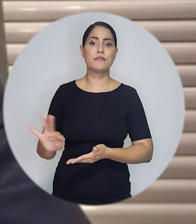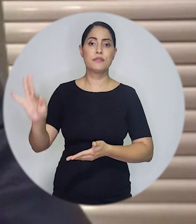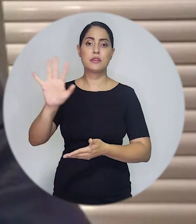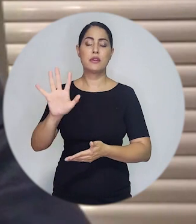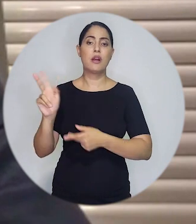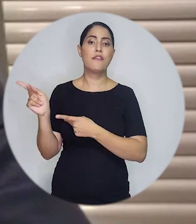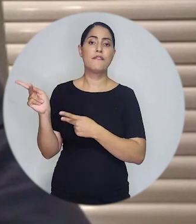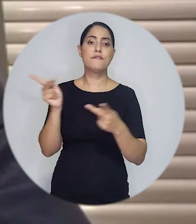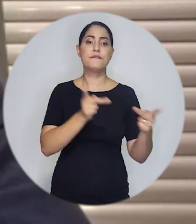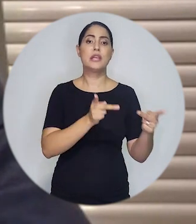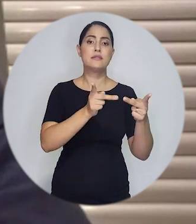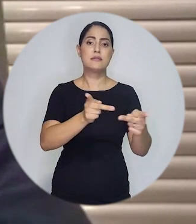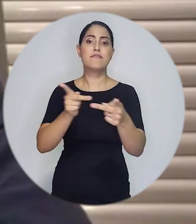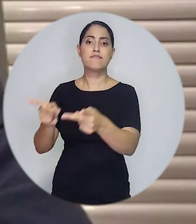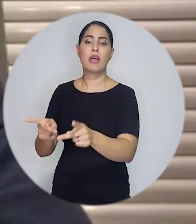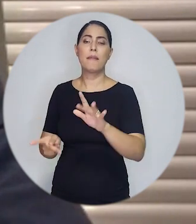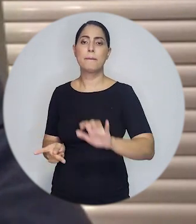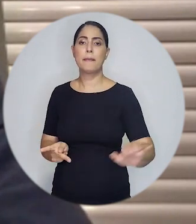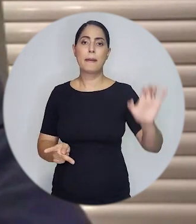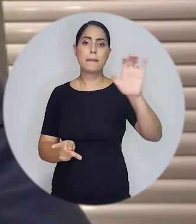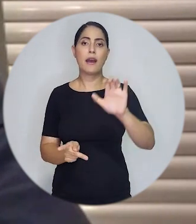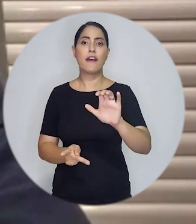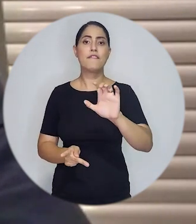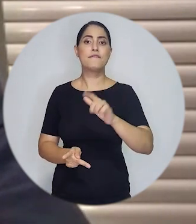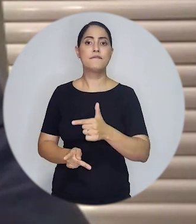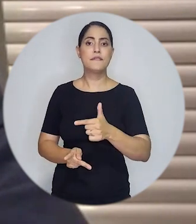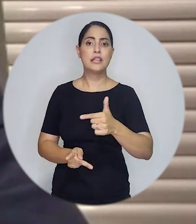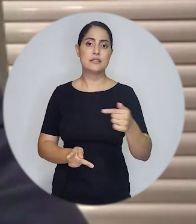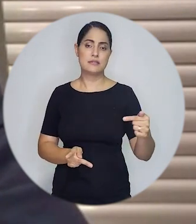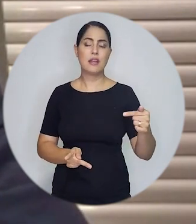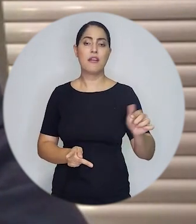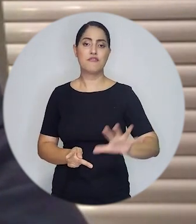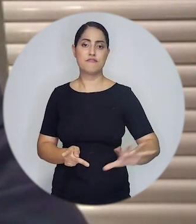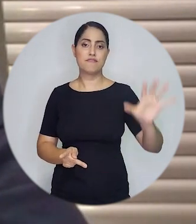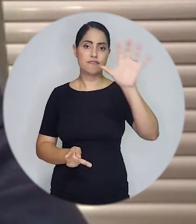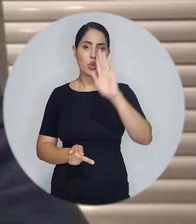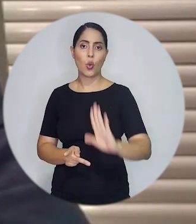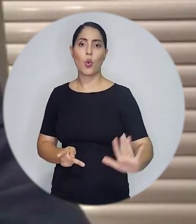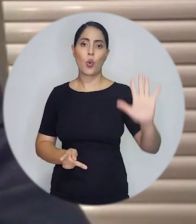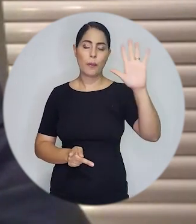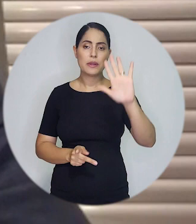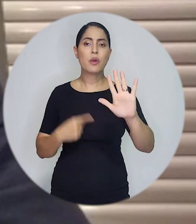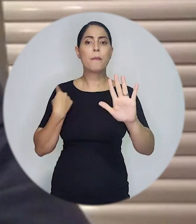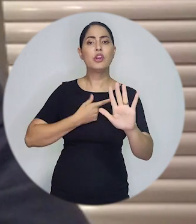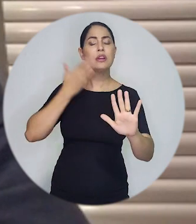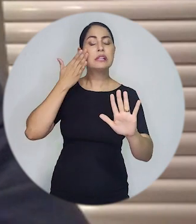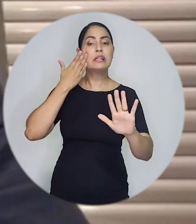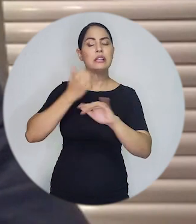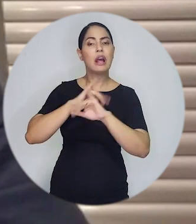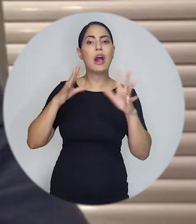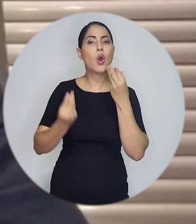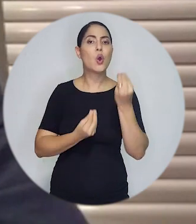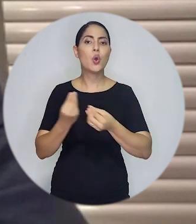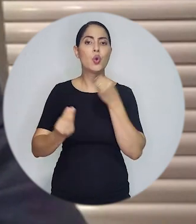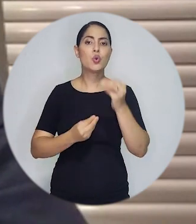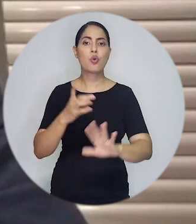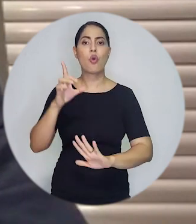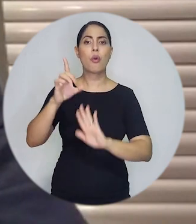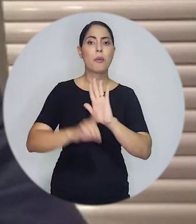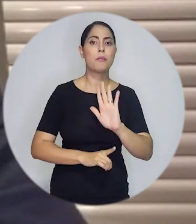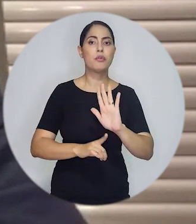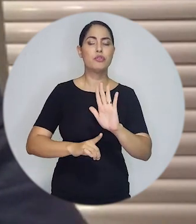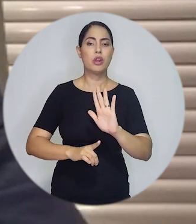levarmos o Conselho Federal a visitar as 27 seccionais do país, para que a gente possa entender como está o